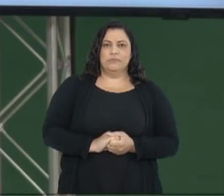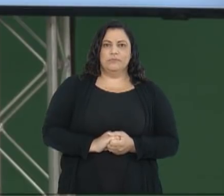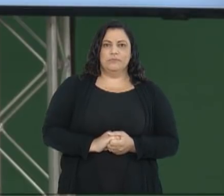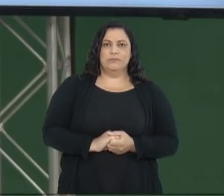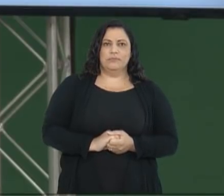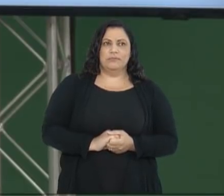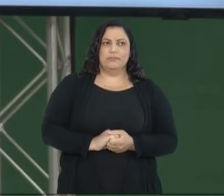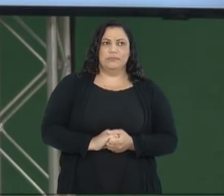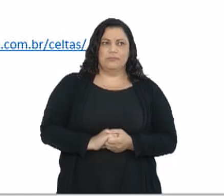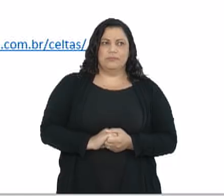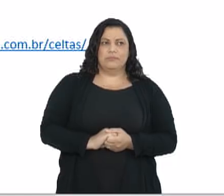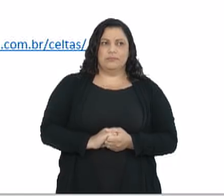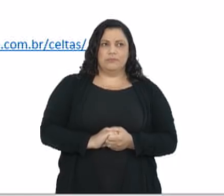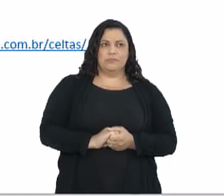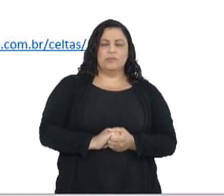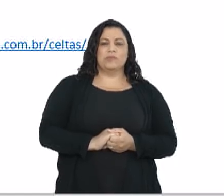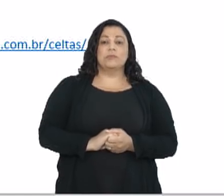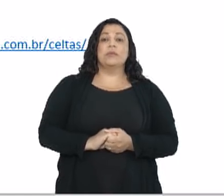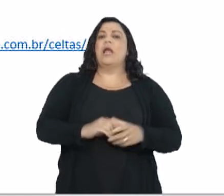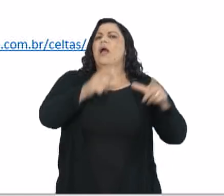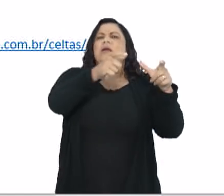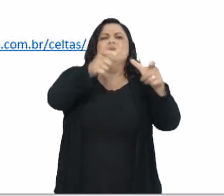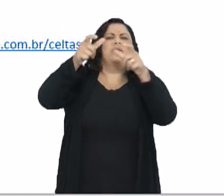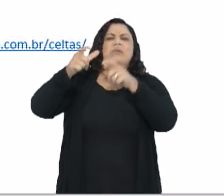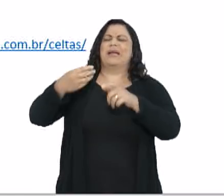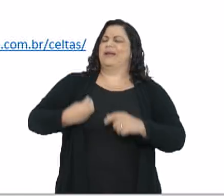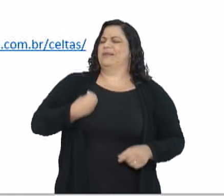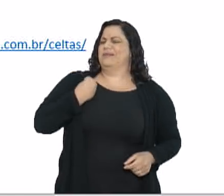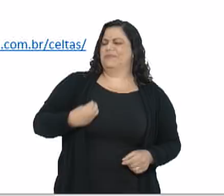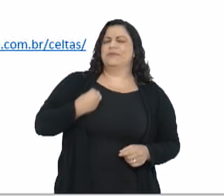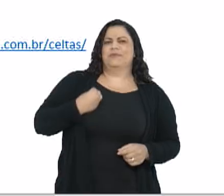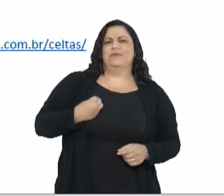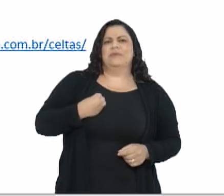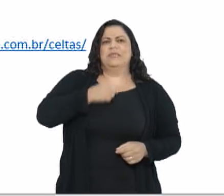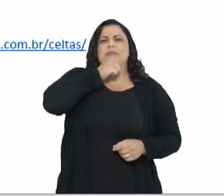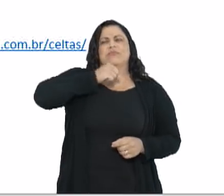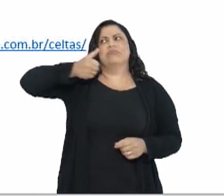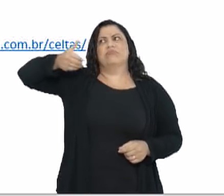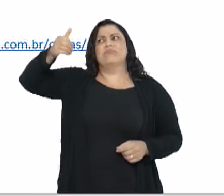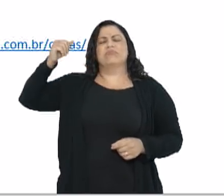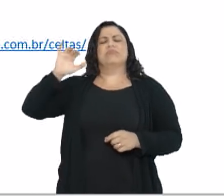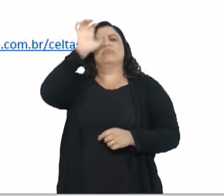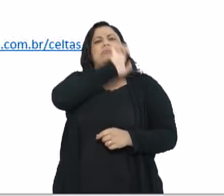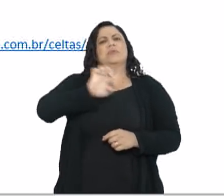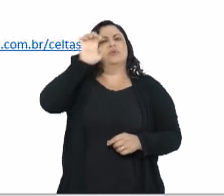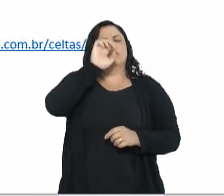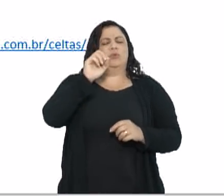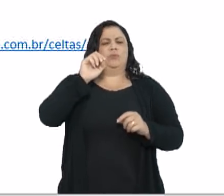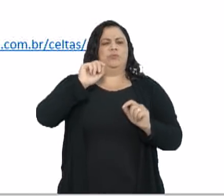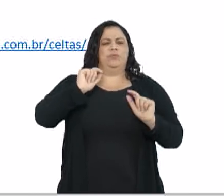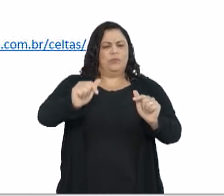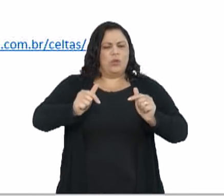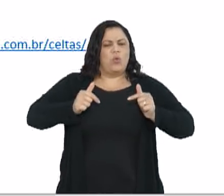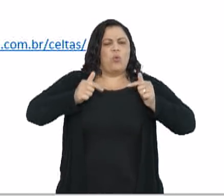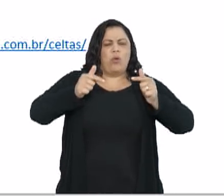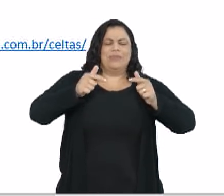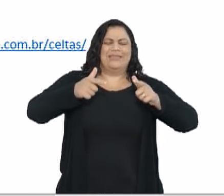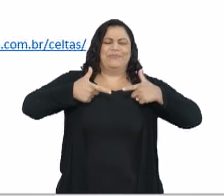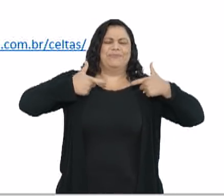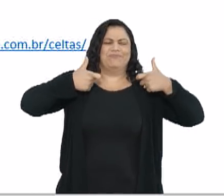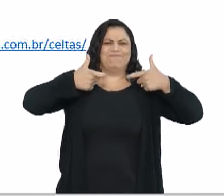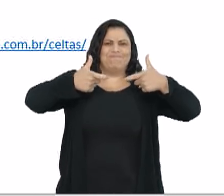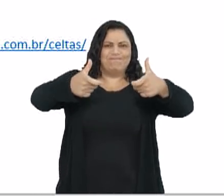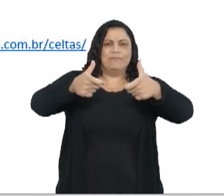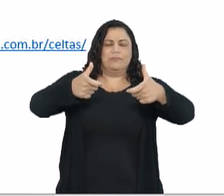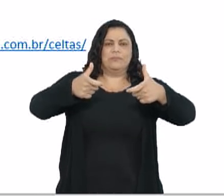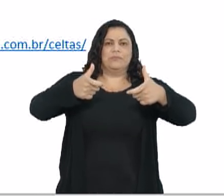Que partes eles habitavam na antiguidade da Europa ali, né? Era um povo guerreiro que influenciaram muito as culturas e